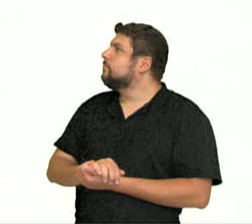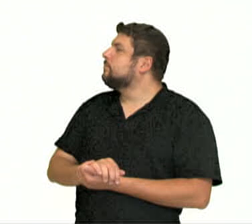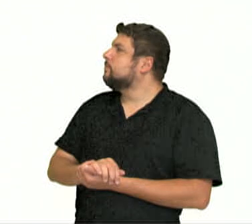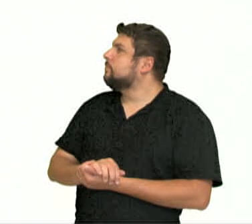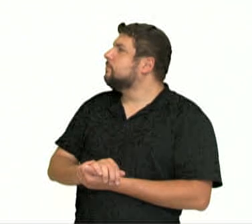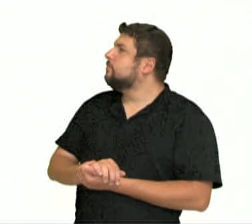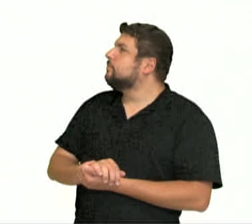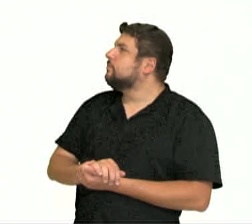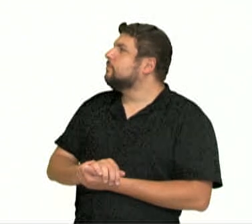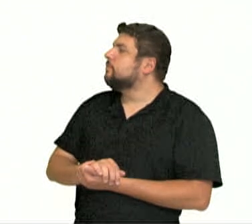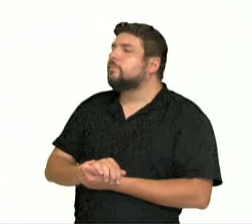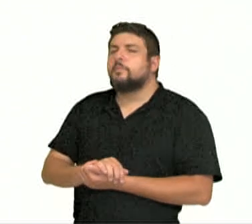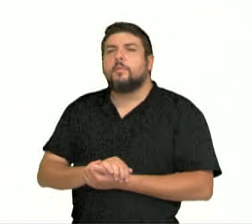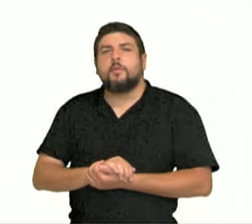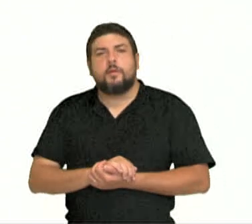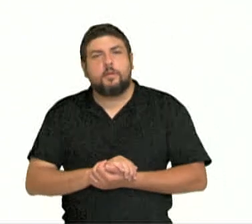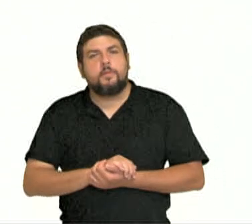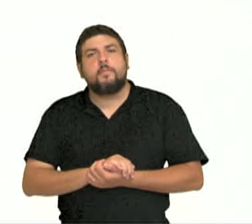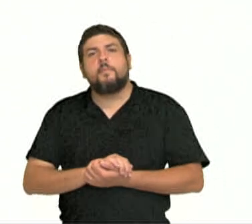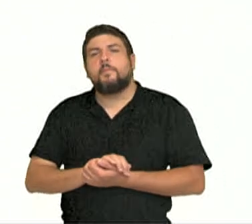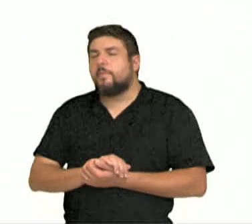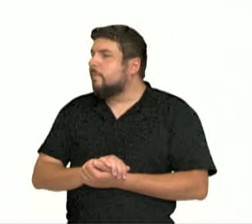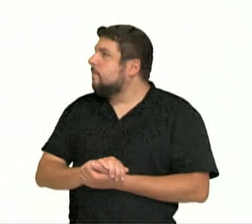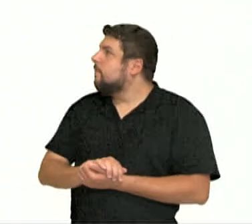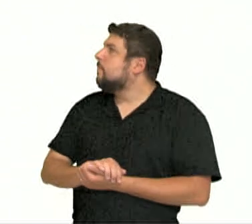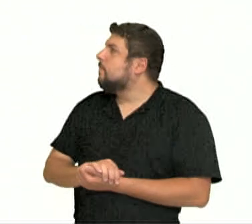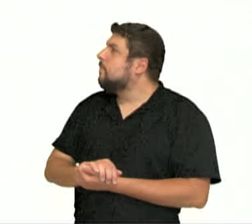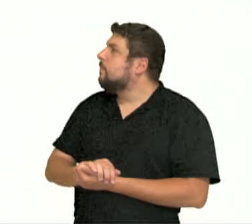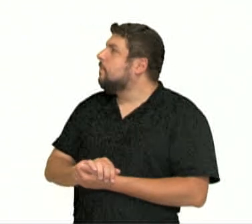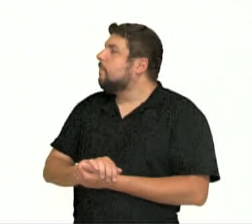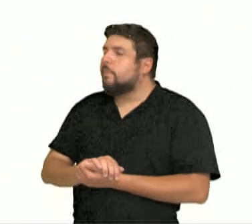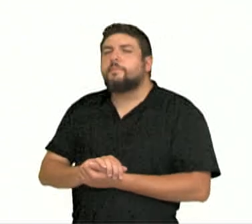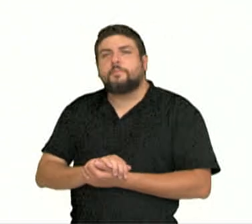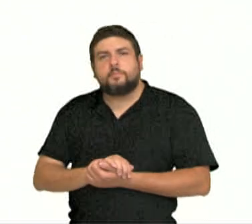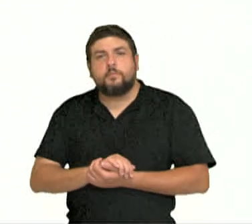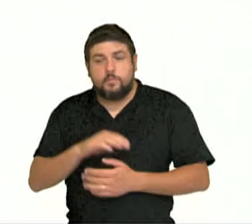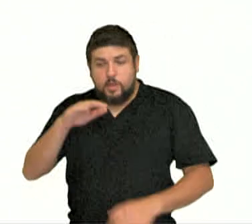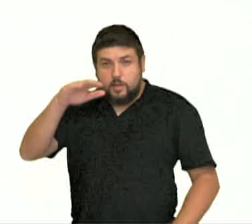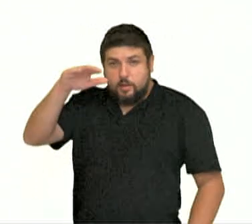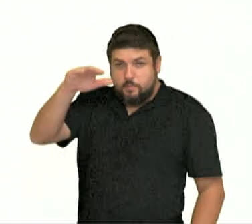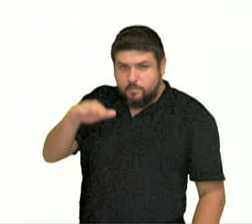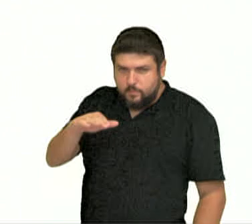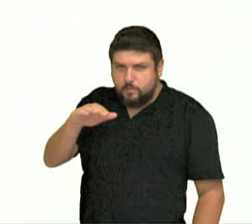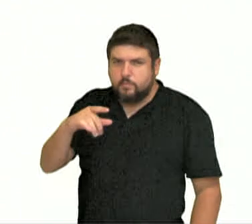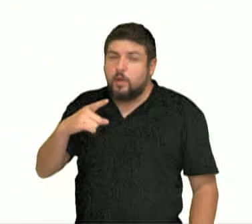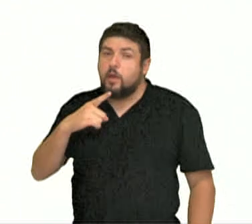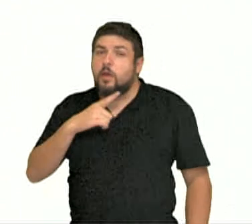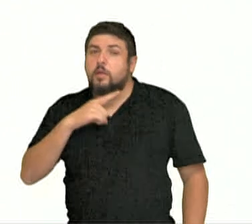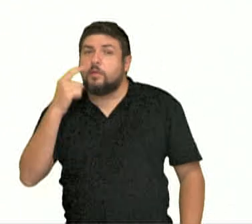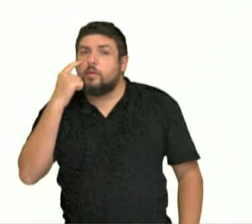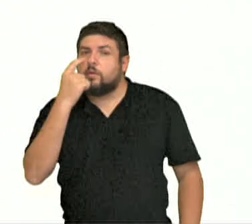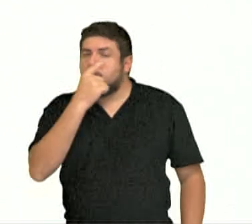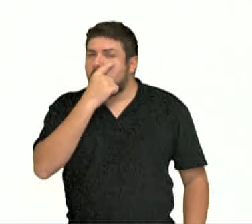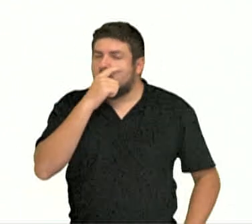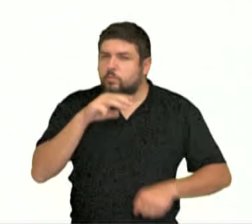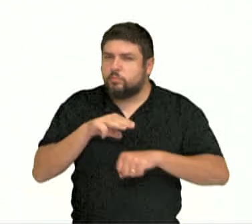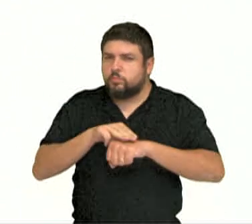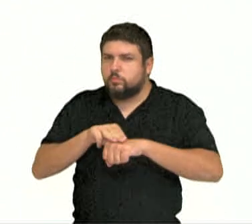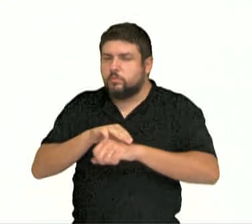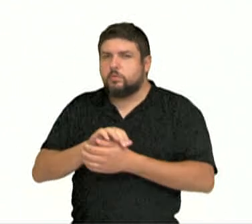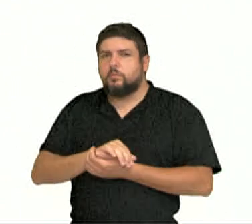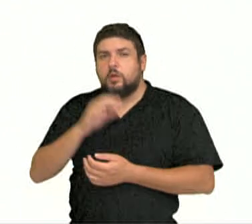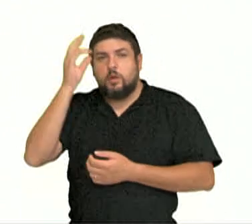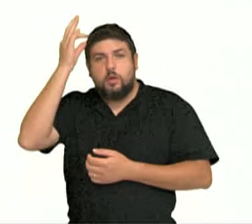ojos castaños. A veces lleva barba. Então, Messi é baixo, tem os olhos castanhos, tem o